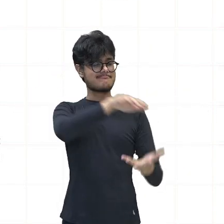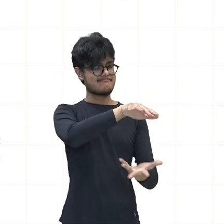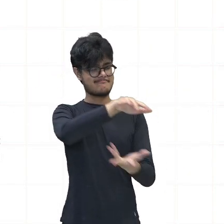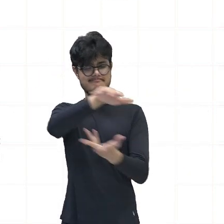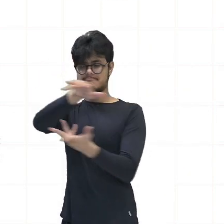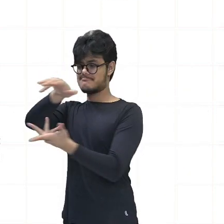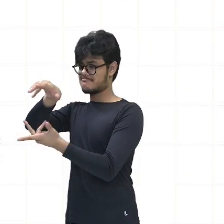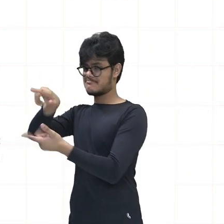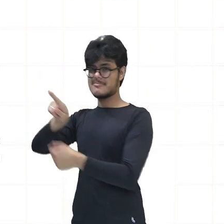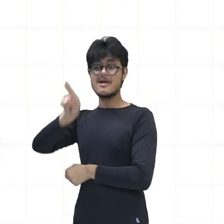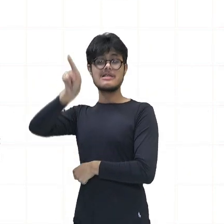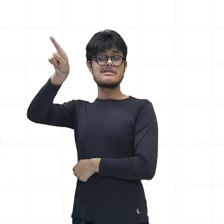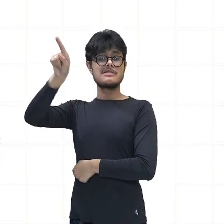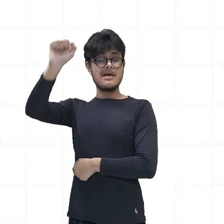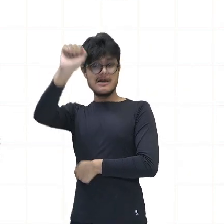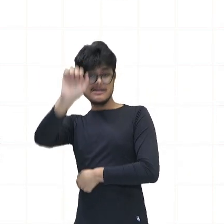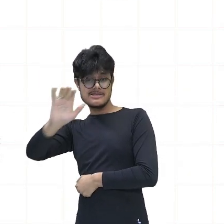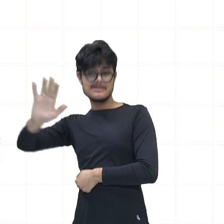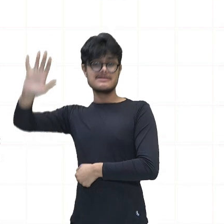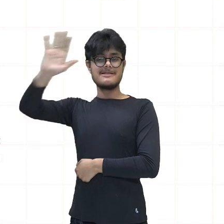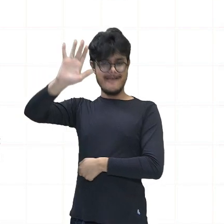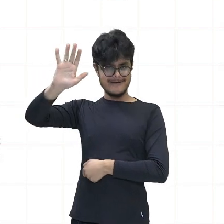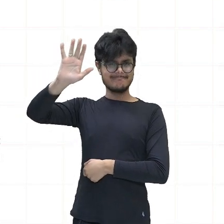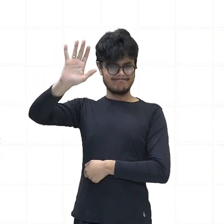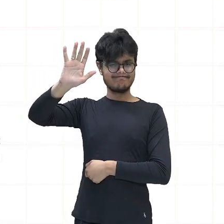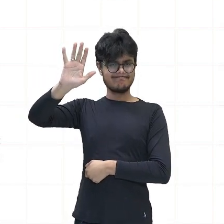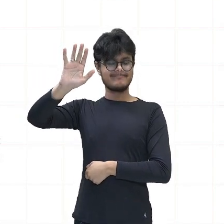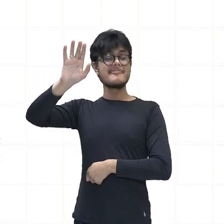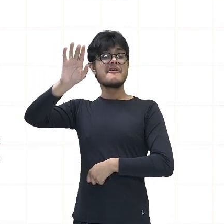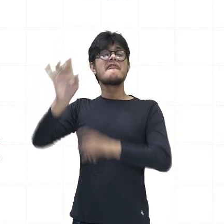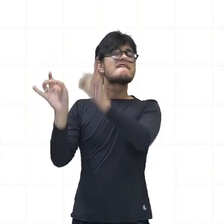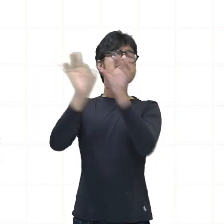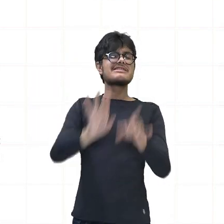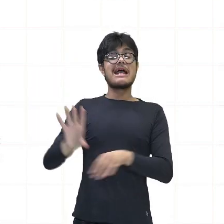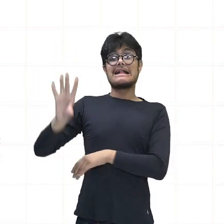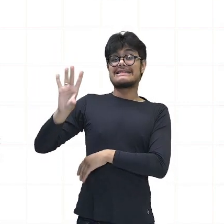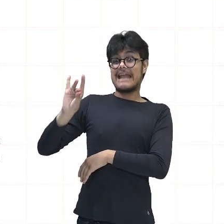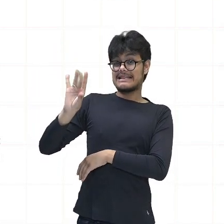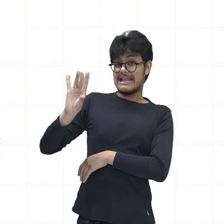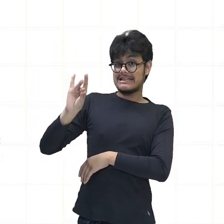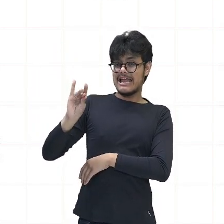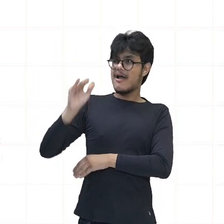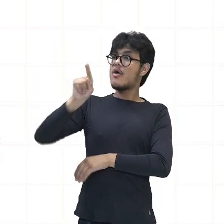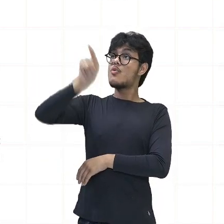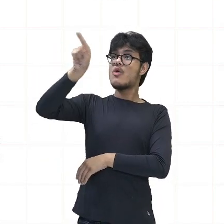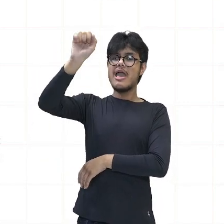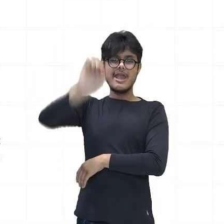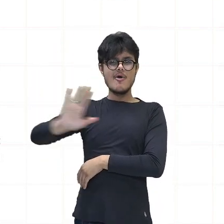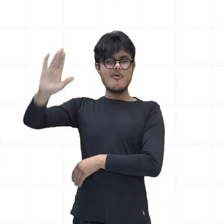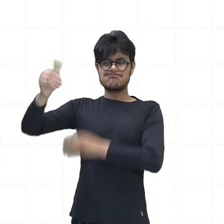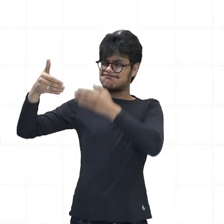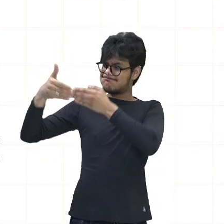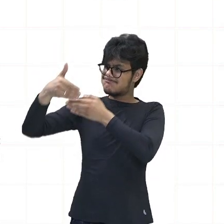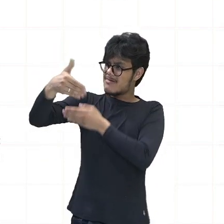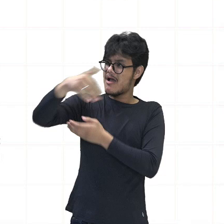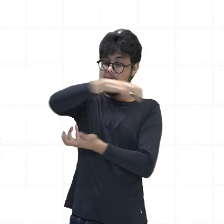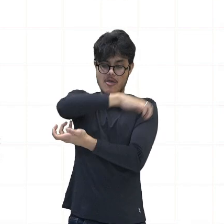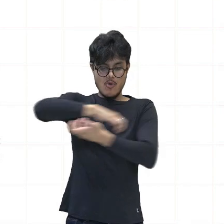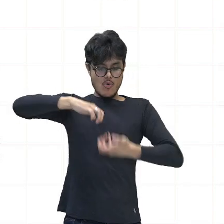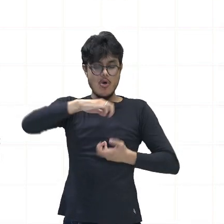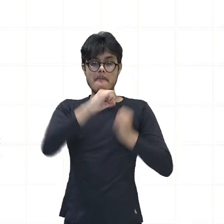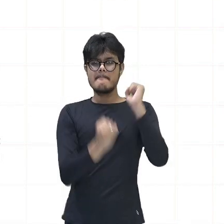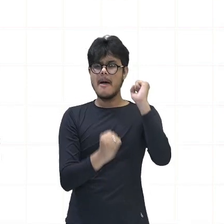para as fábricas de automóveis. Nesse período, lá na Europa, estava acontecendo a Revolução Industrial, estava surgindo as